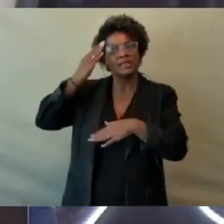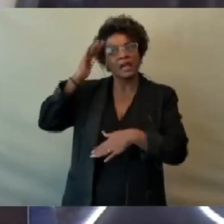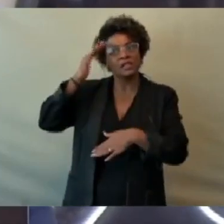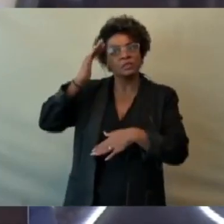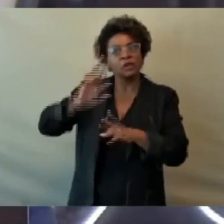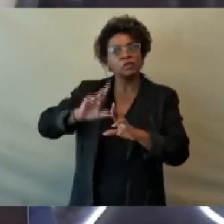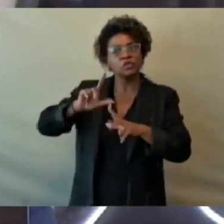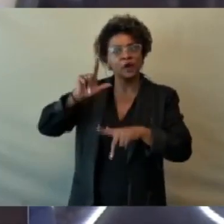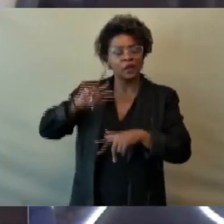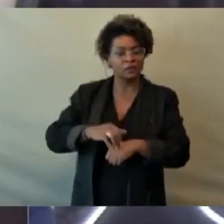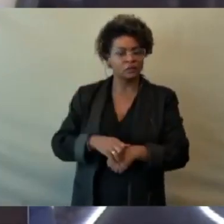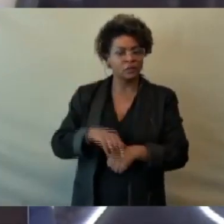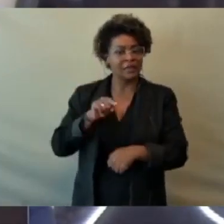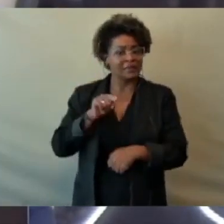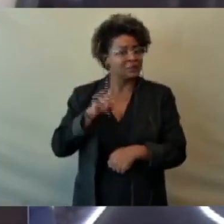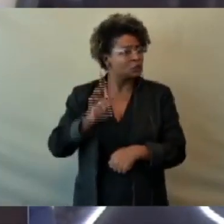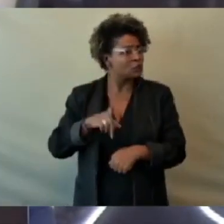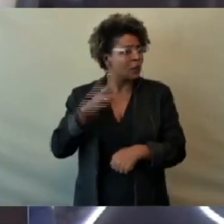a gente